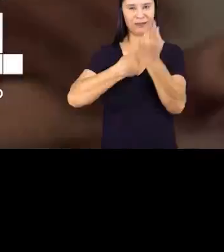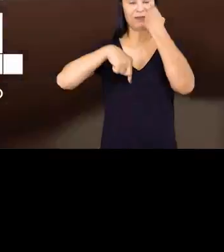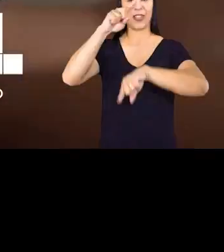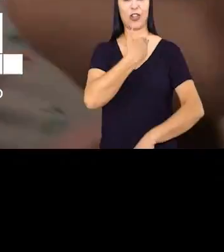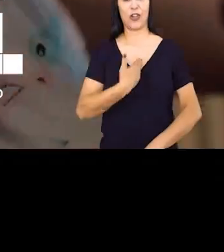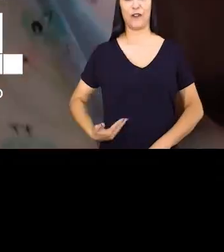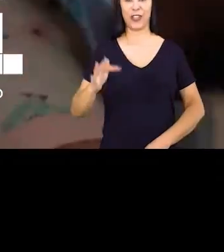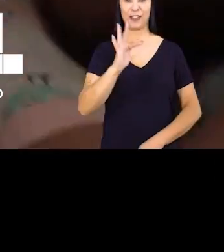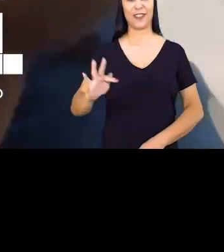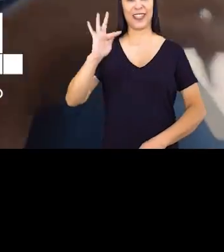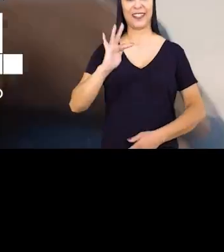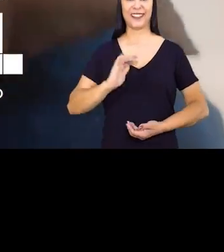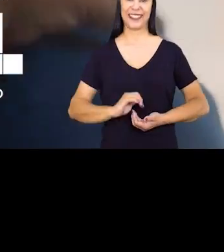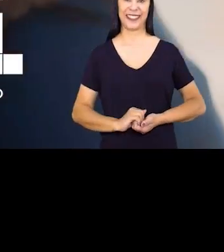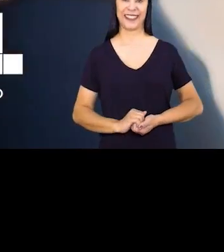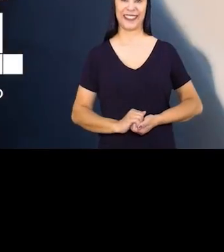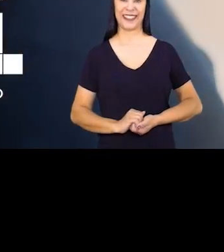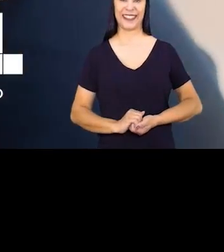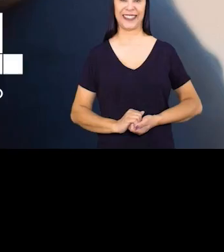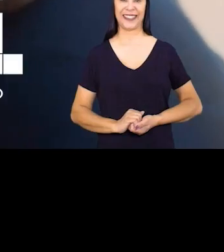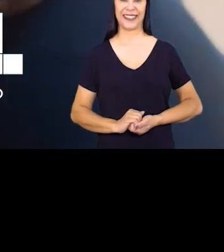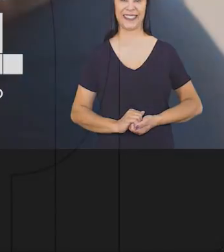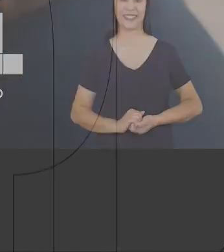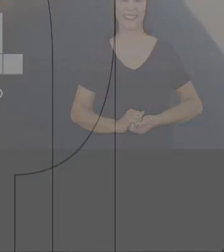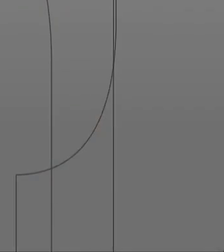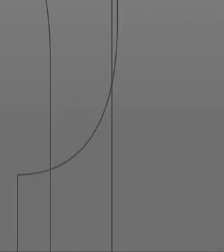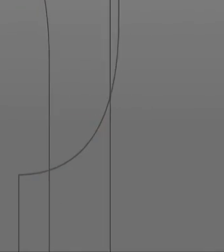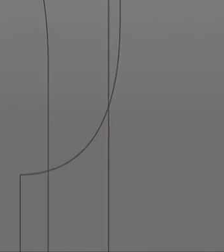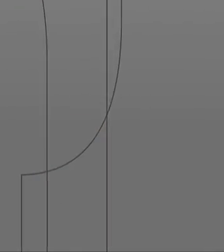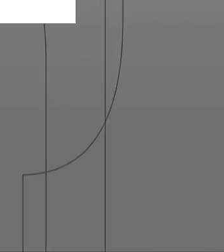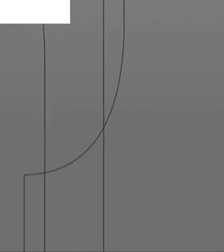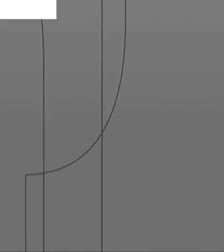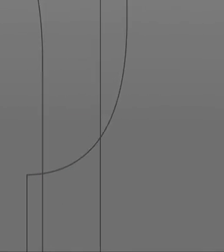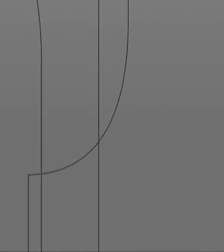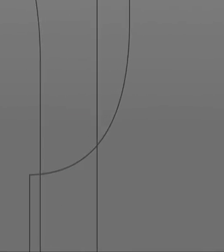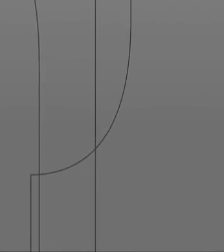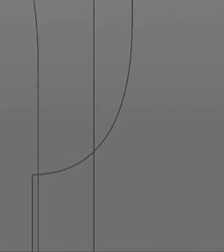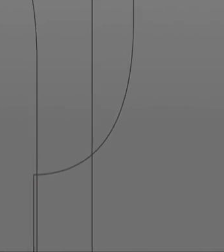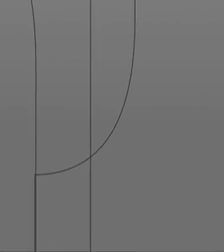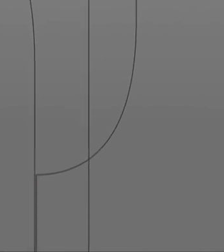Brasil, União e Reconstrução. Governo Federal.